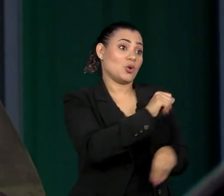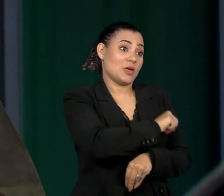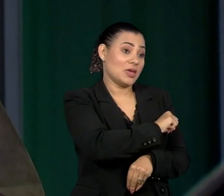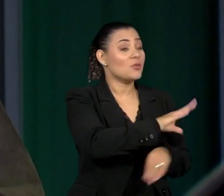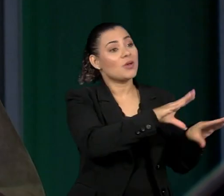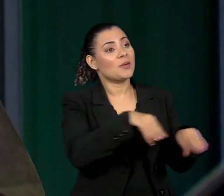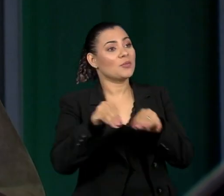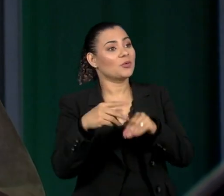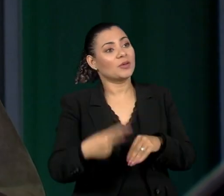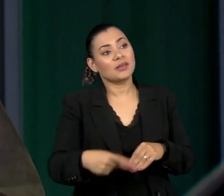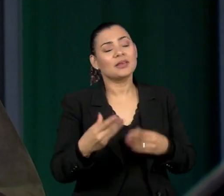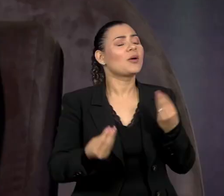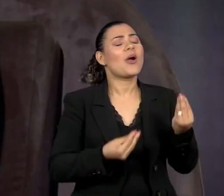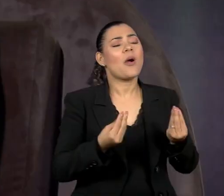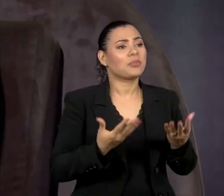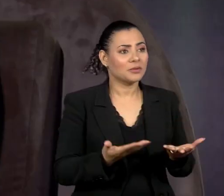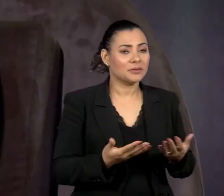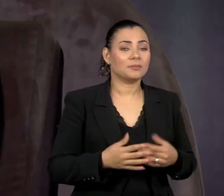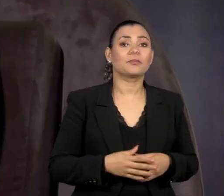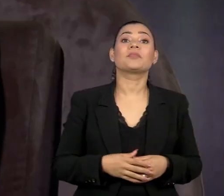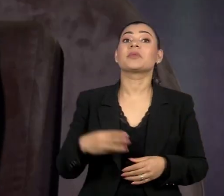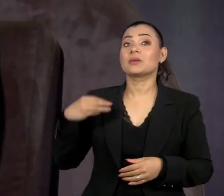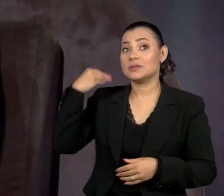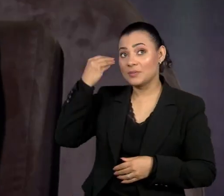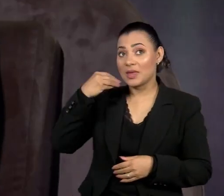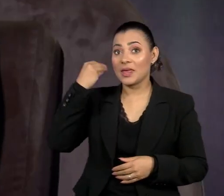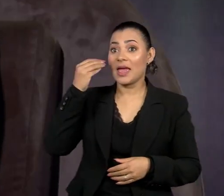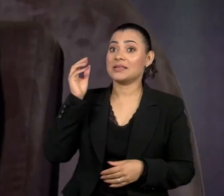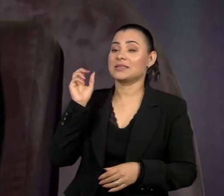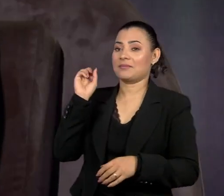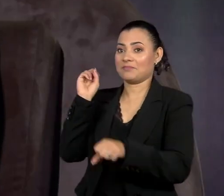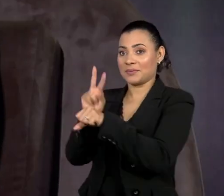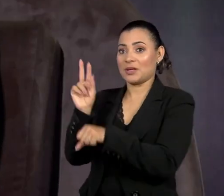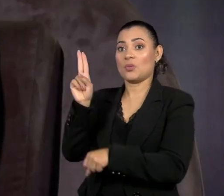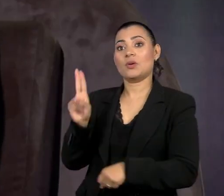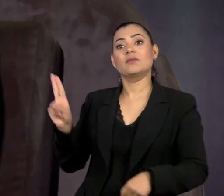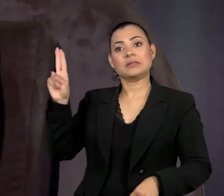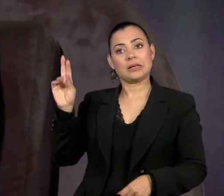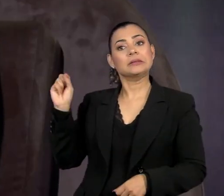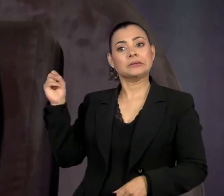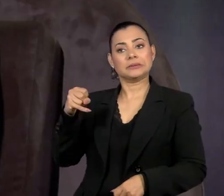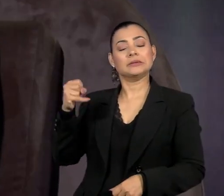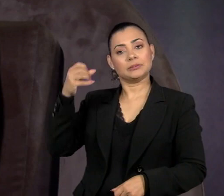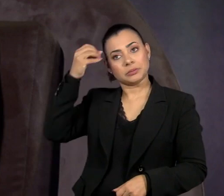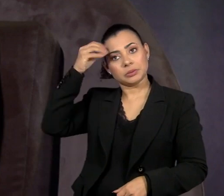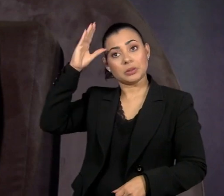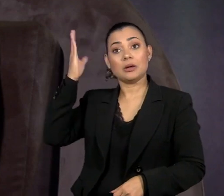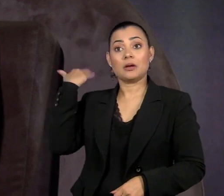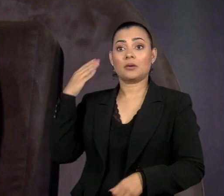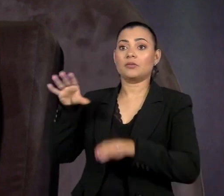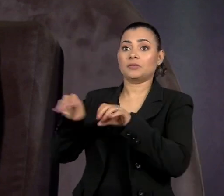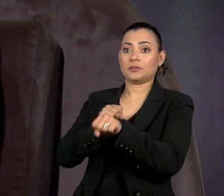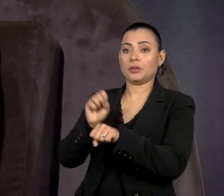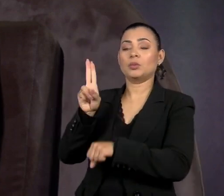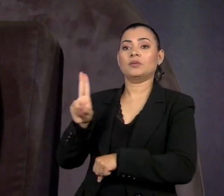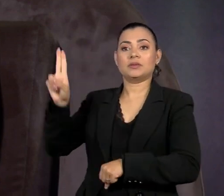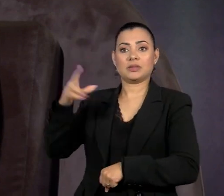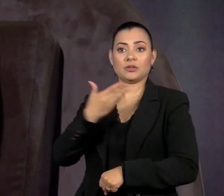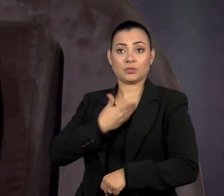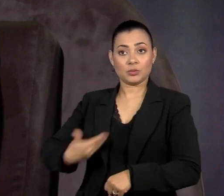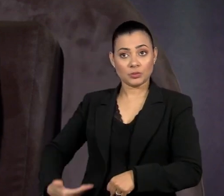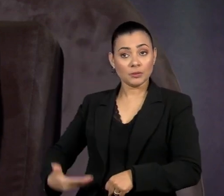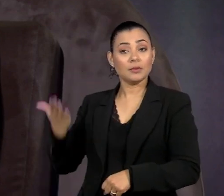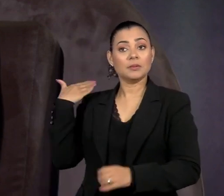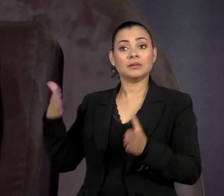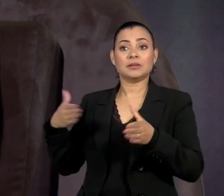aqui no programa Negros em Foco, hein? Essa experiência de estar na universidade, ela é realmente muito enriquecedora, né? Eu me formei na universidade pública, no momento que a